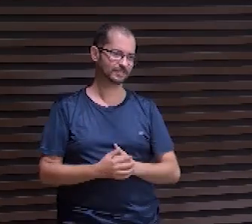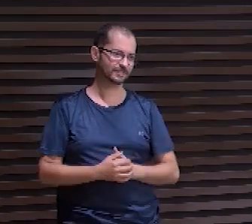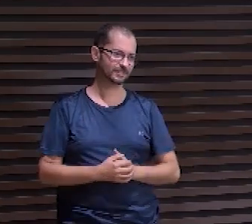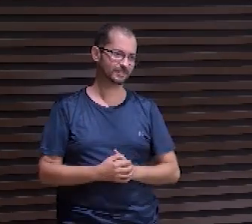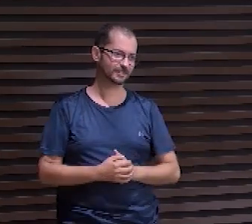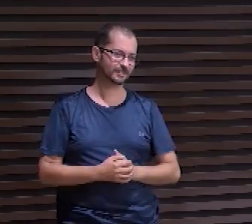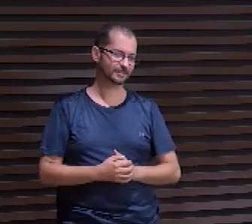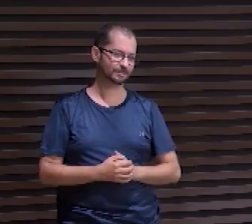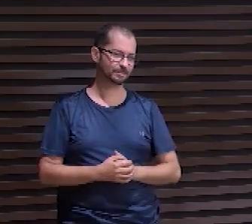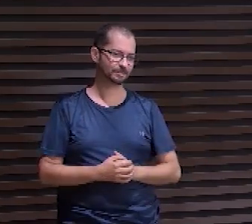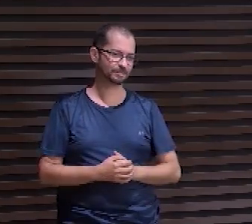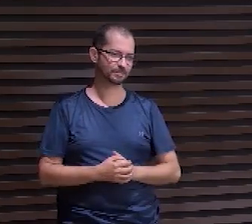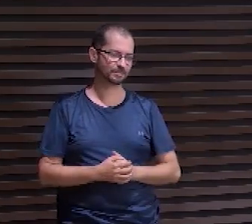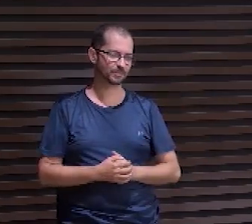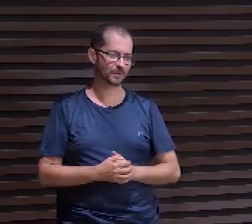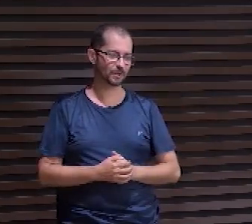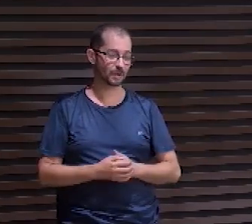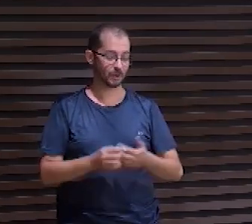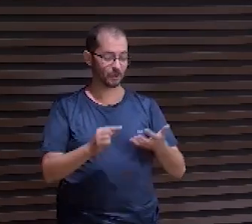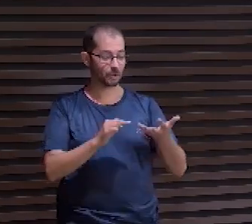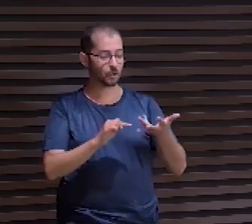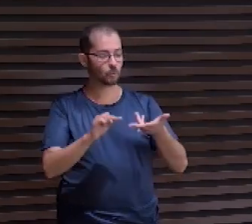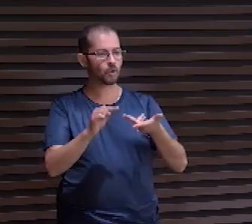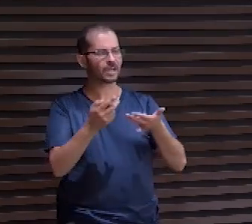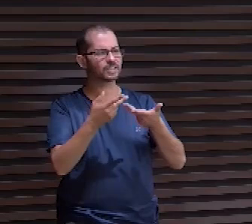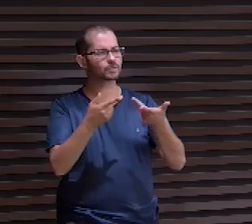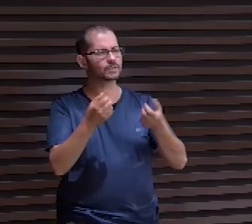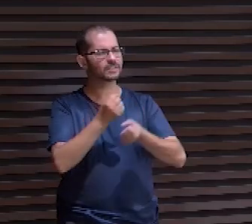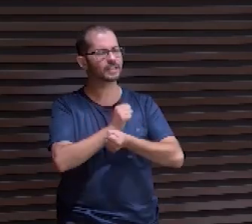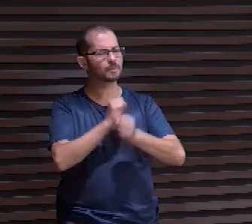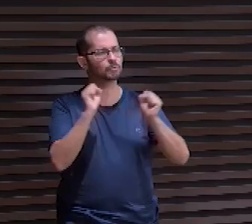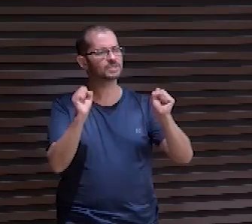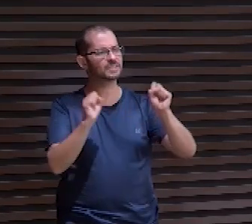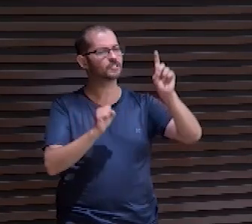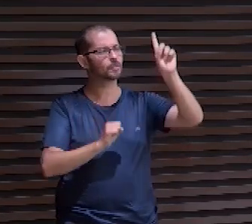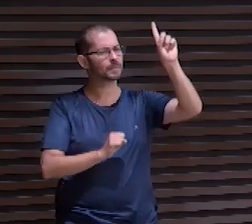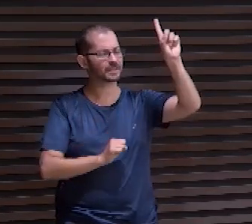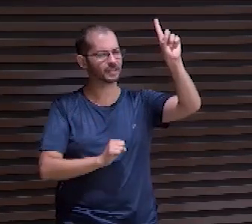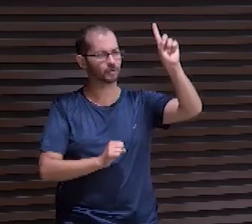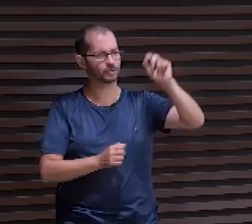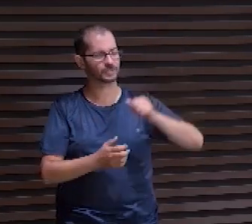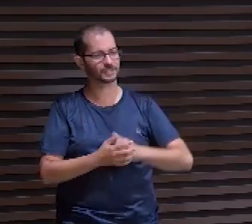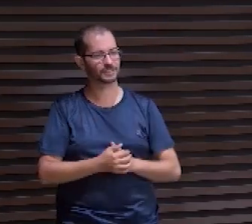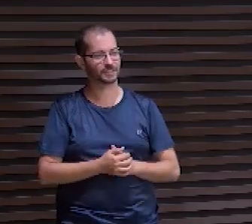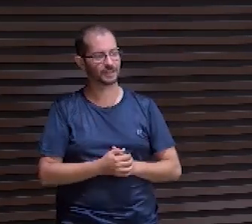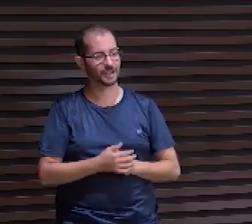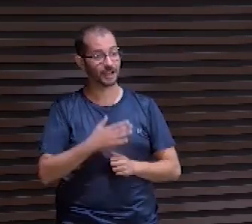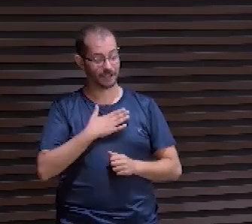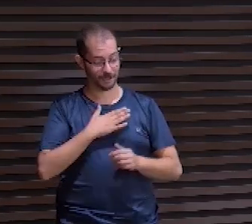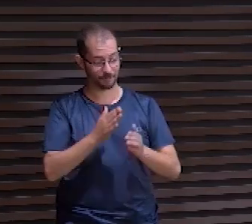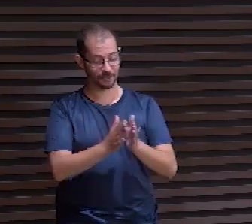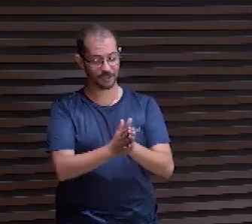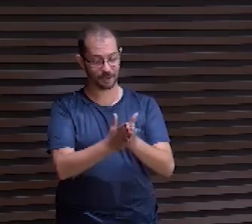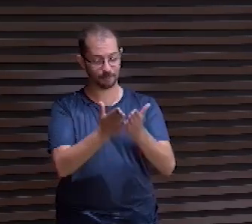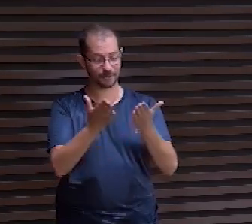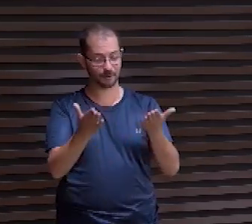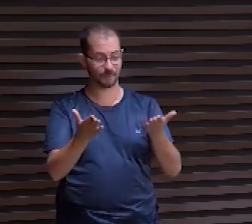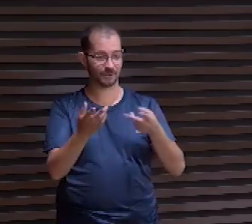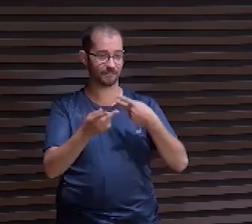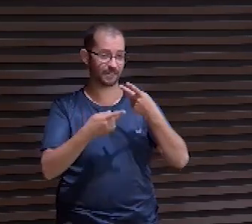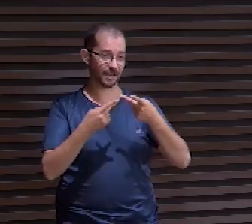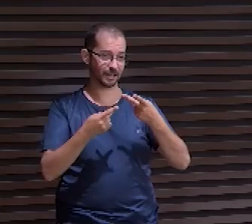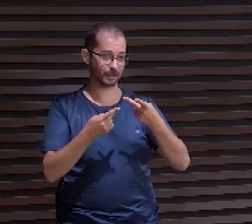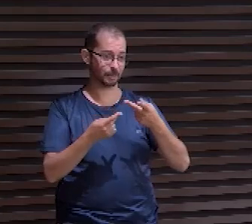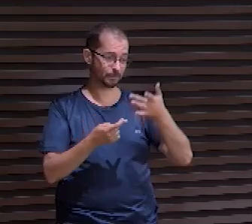Quais são as coisas impossíveis para Deus? A minha Bíblia diz que os impossíveis dos homens são